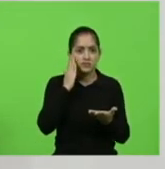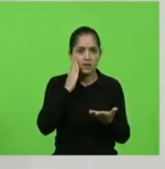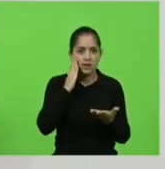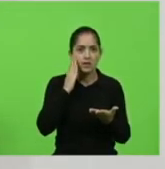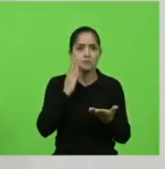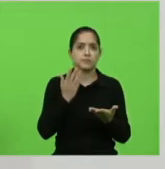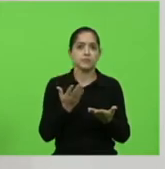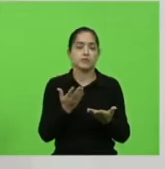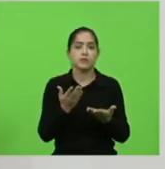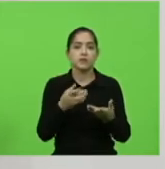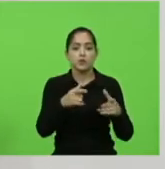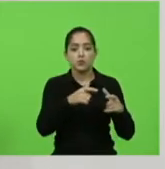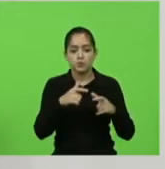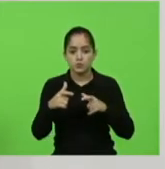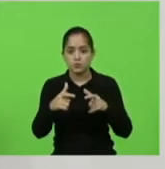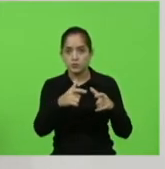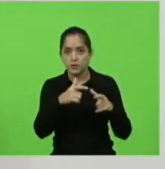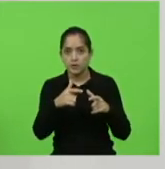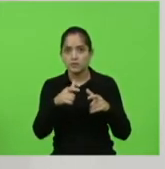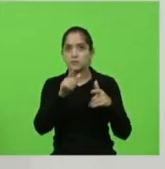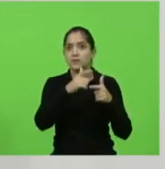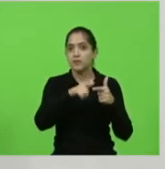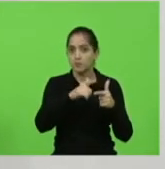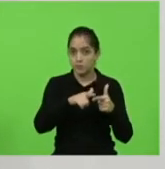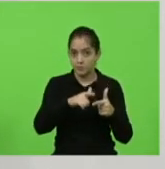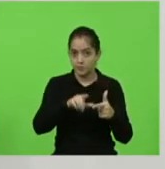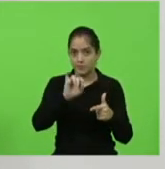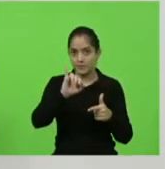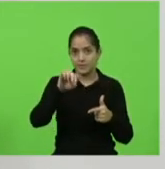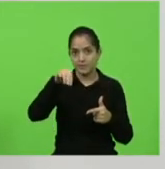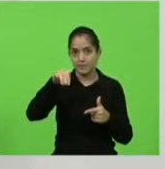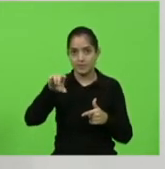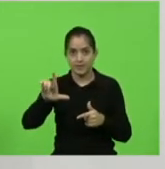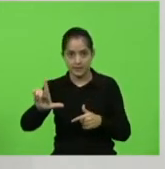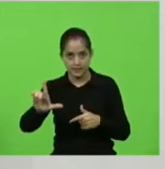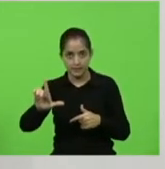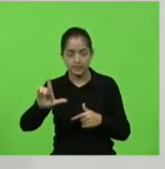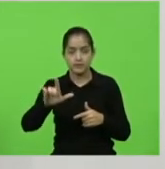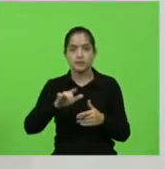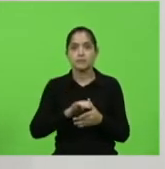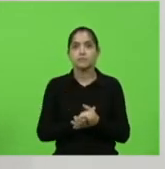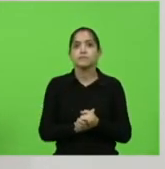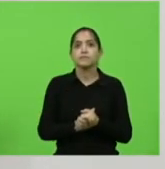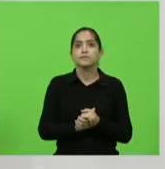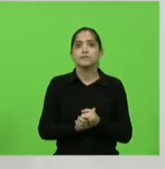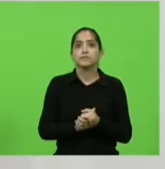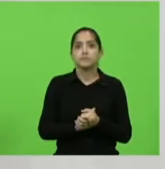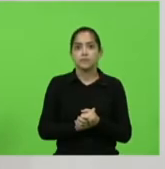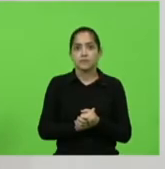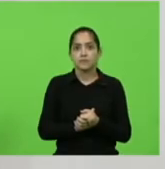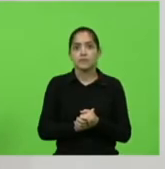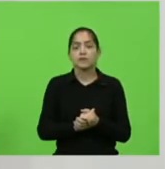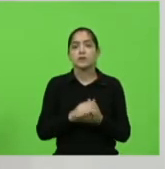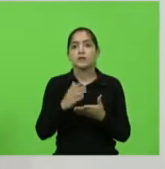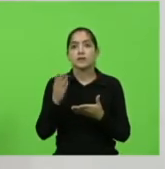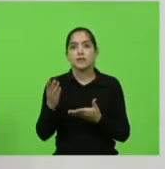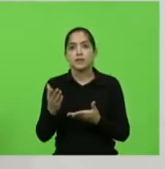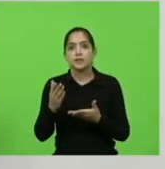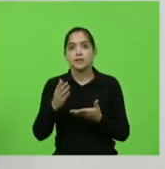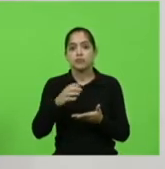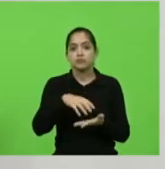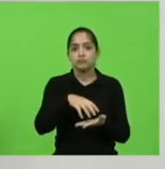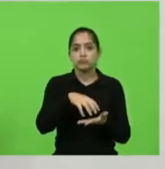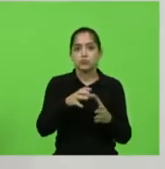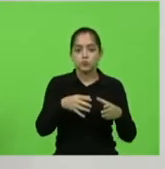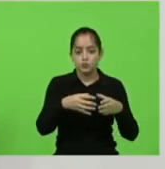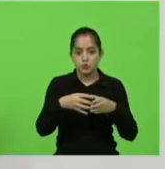onde existe o problema do IML, o Instituto Geral de Perícias, o Adriano, tem que